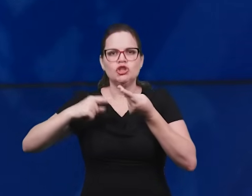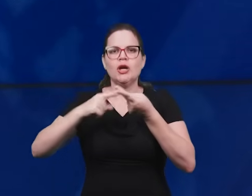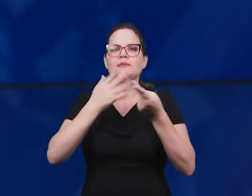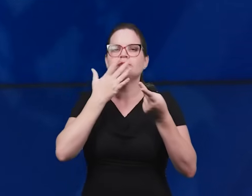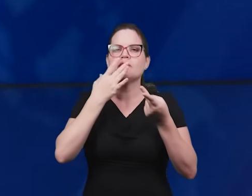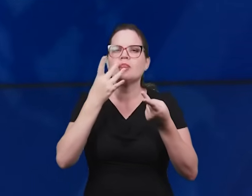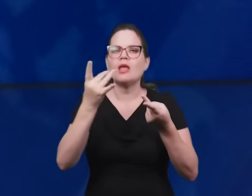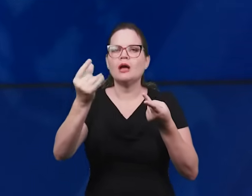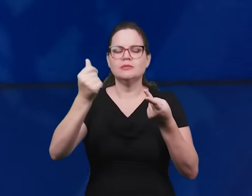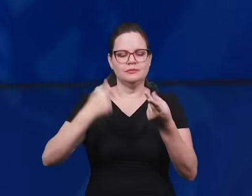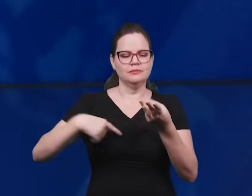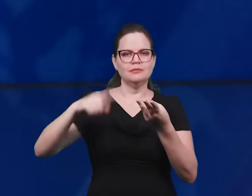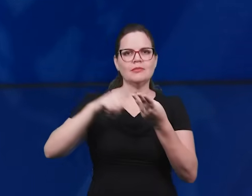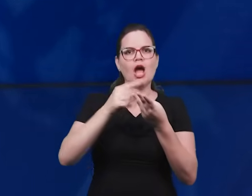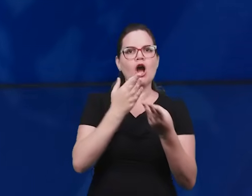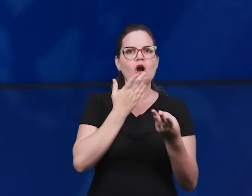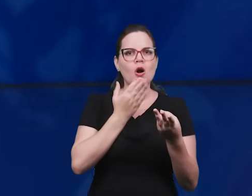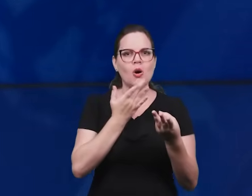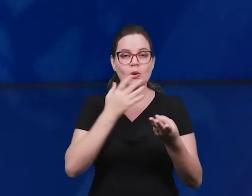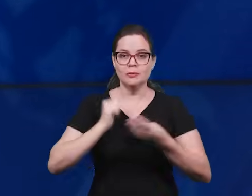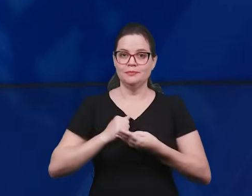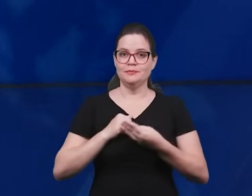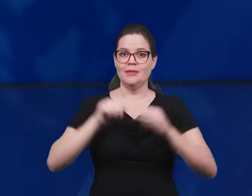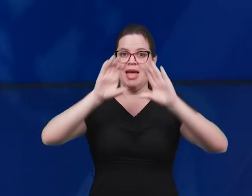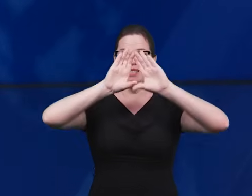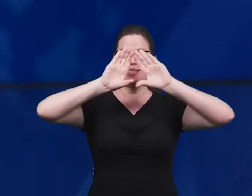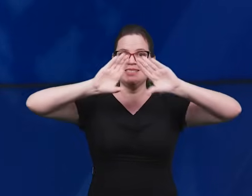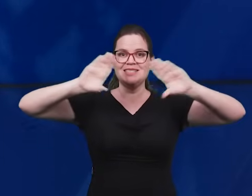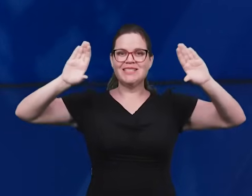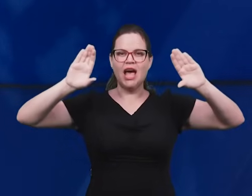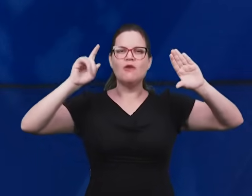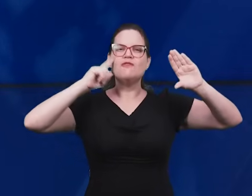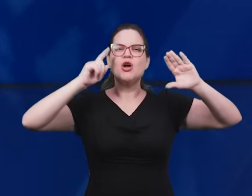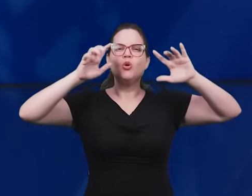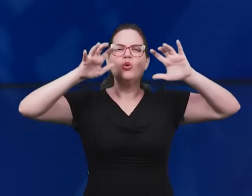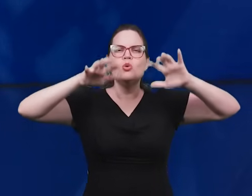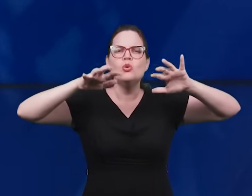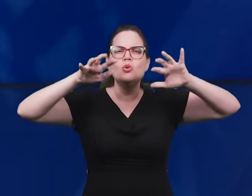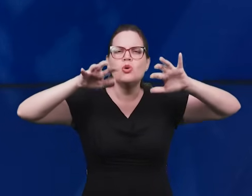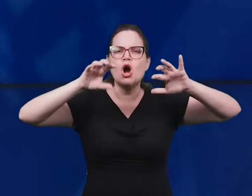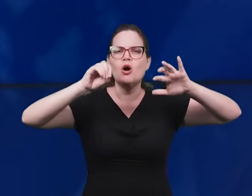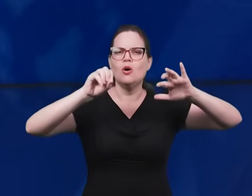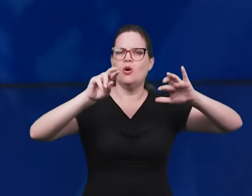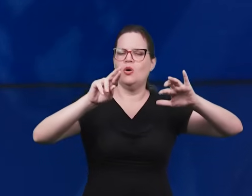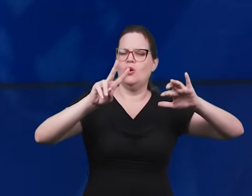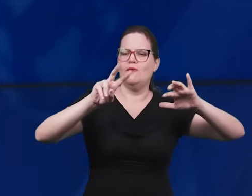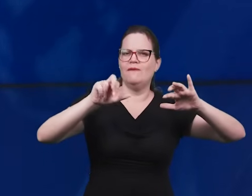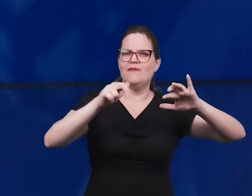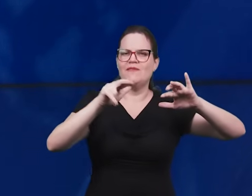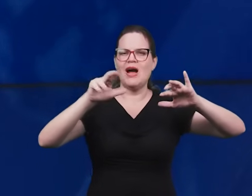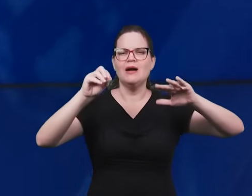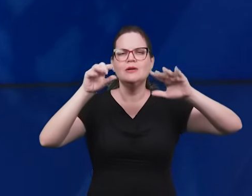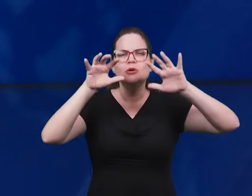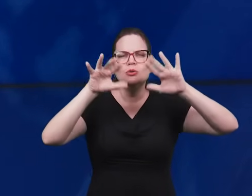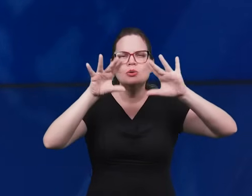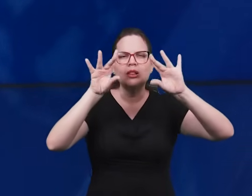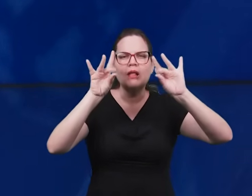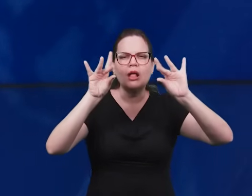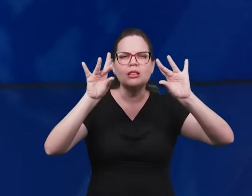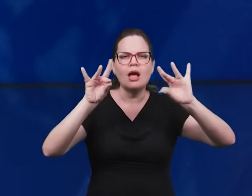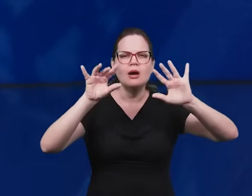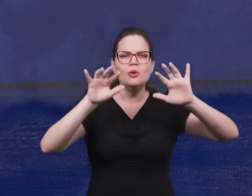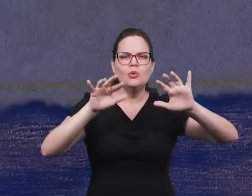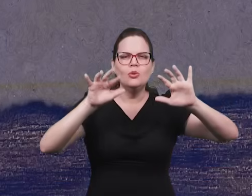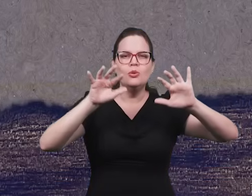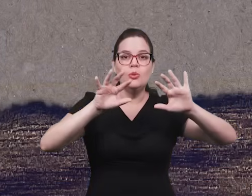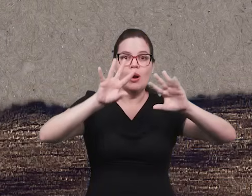sabor. Ele descia do céu juntamente com o orvalho da noite. E a palavra de Deus descreve